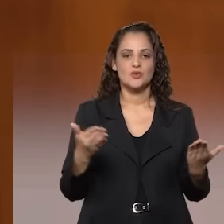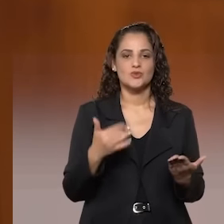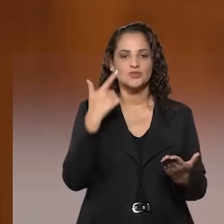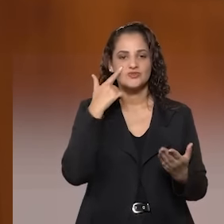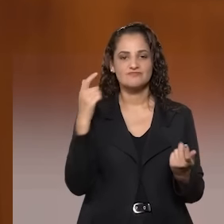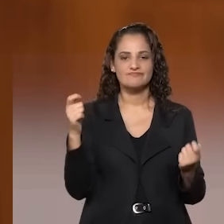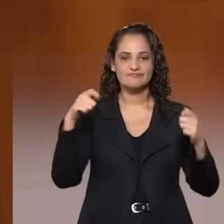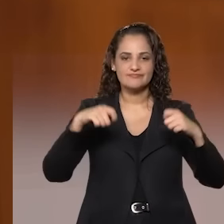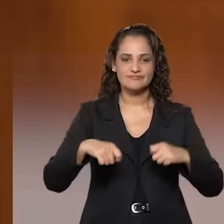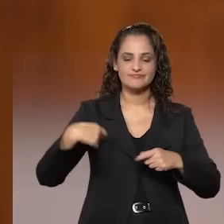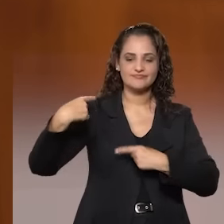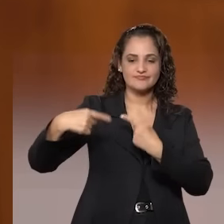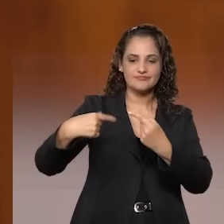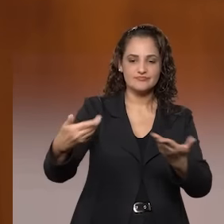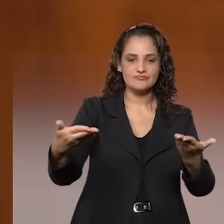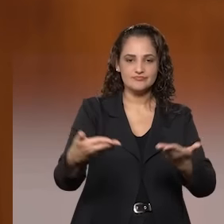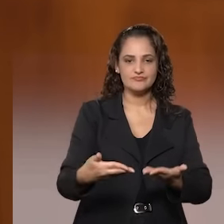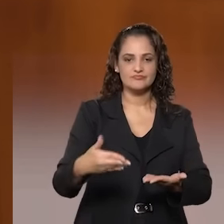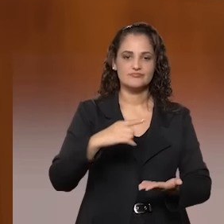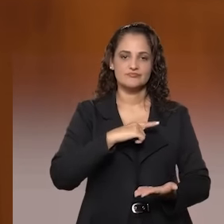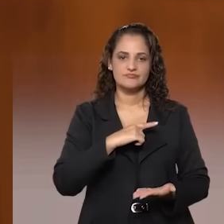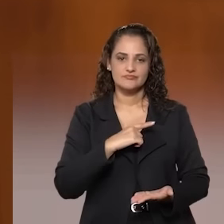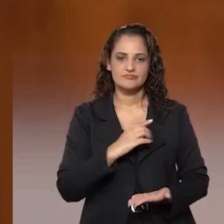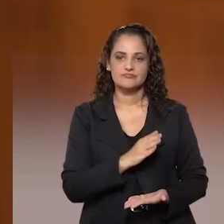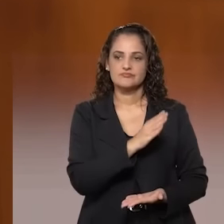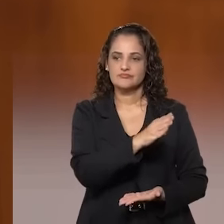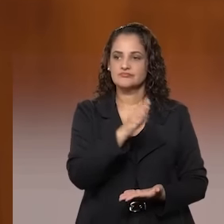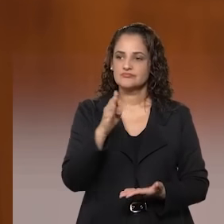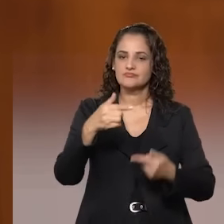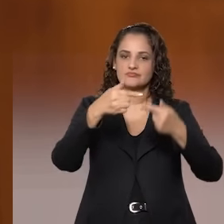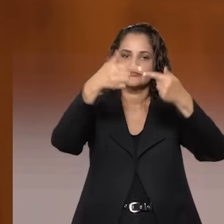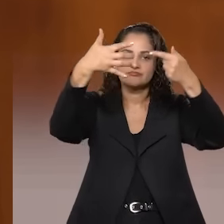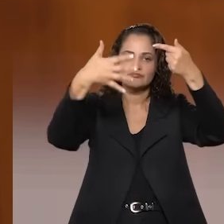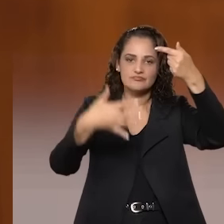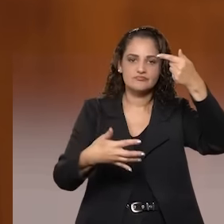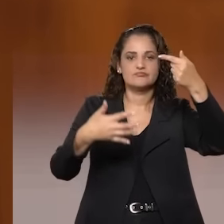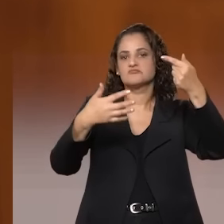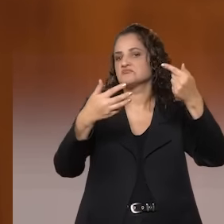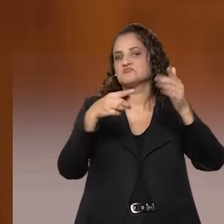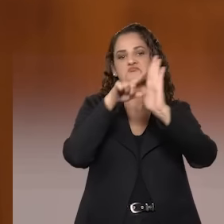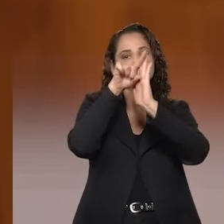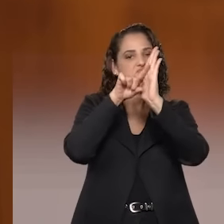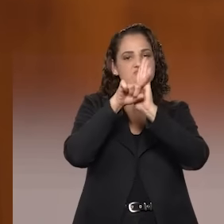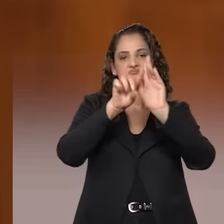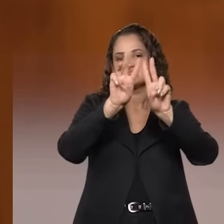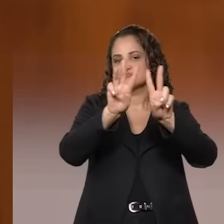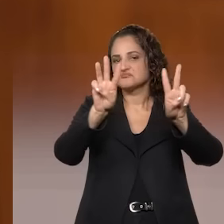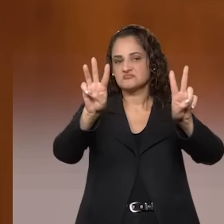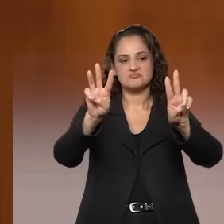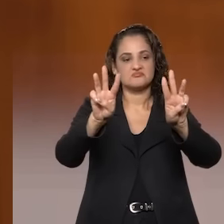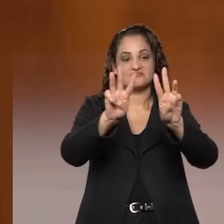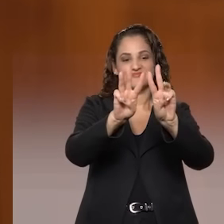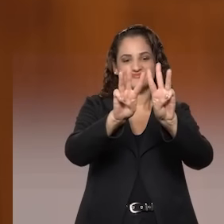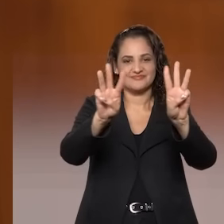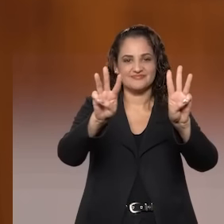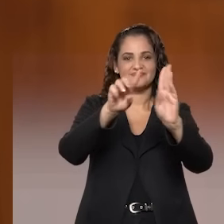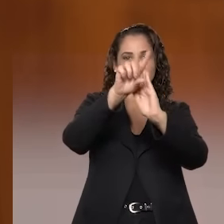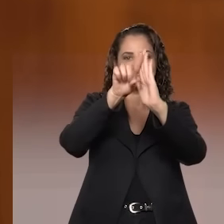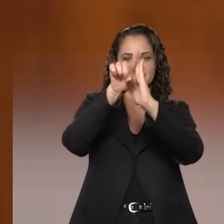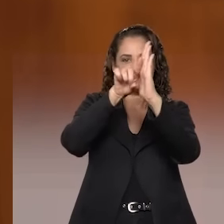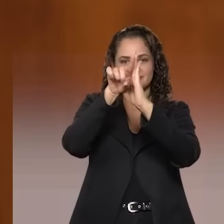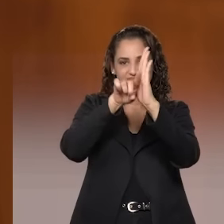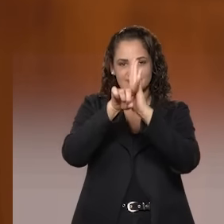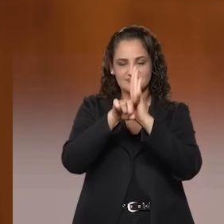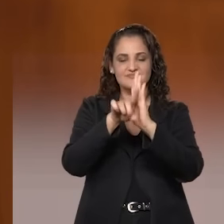Google e outros sites de busca elas estão fazendo uma pesquisa e dessa pesquisa elas vão inferir pela lógica